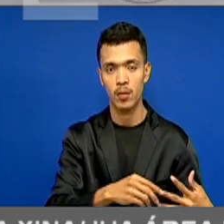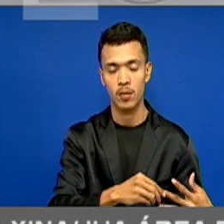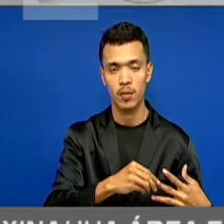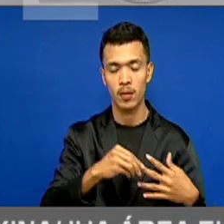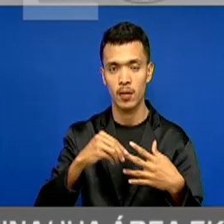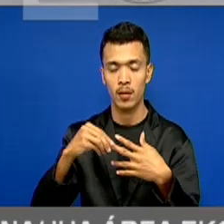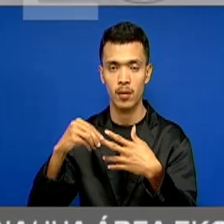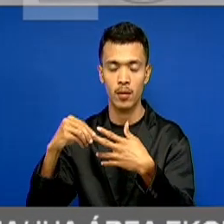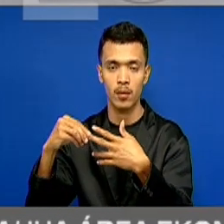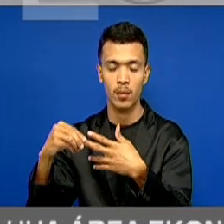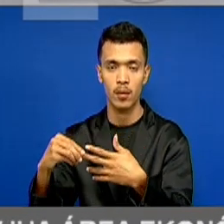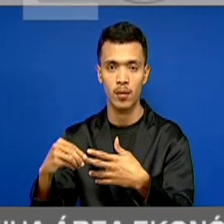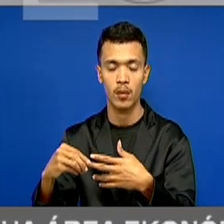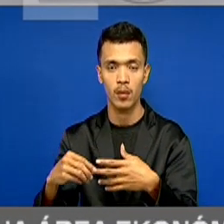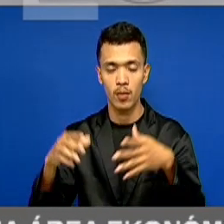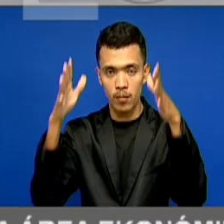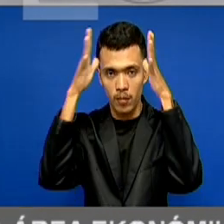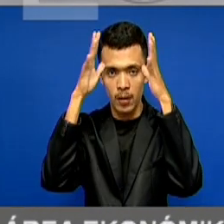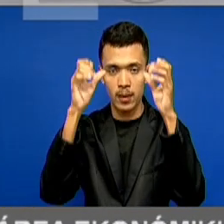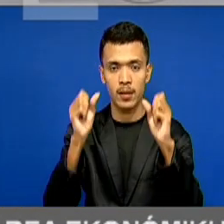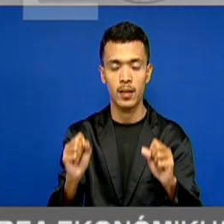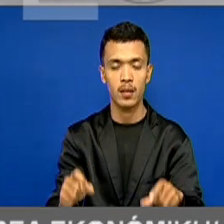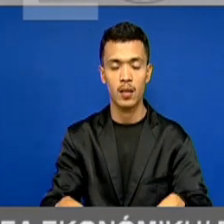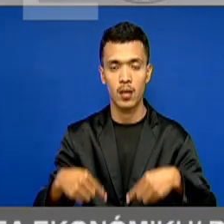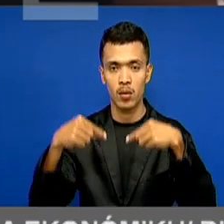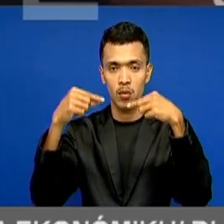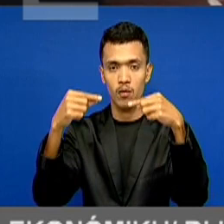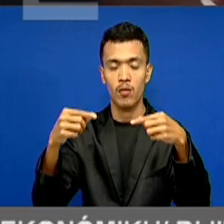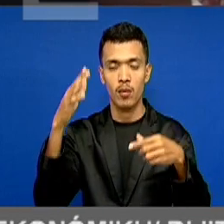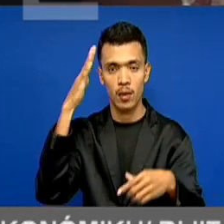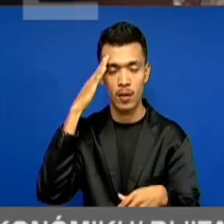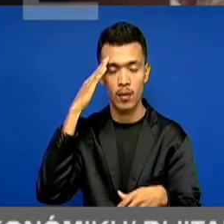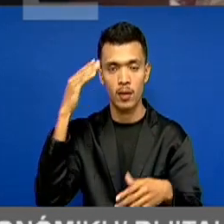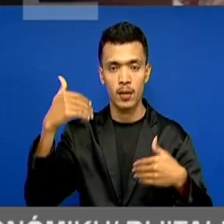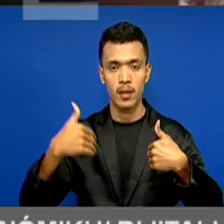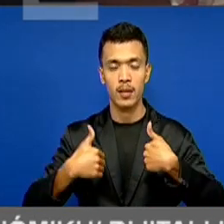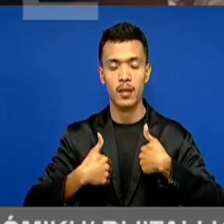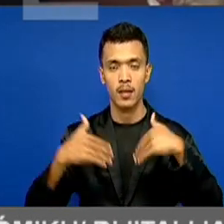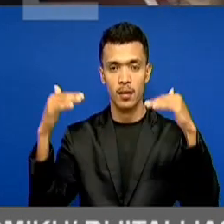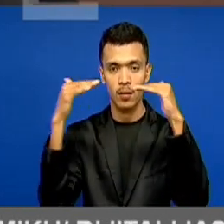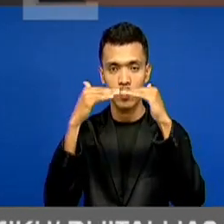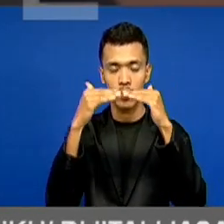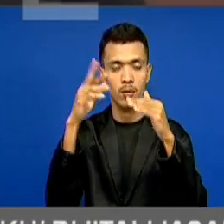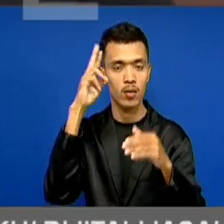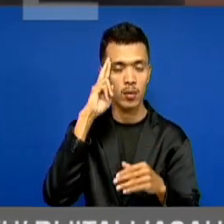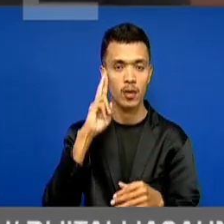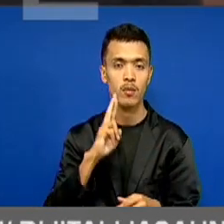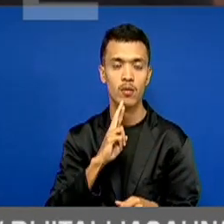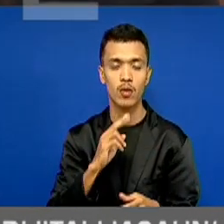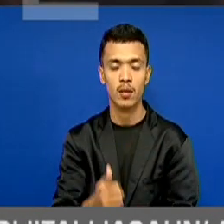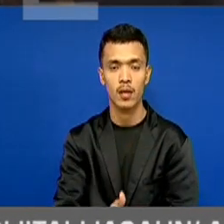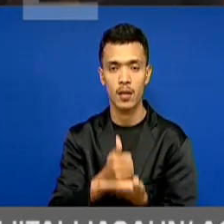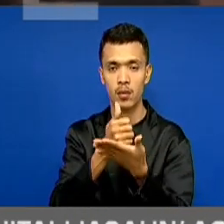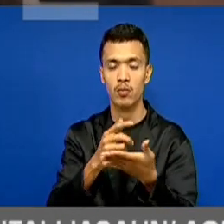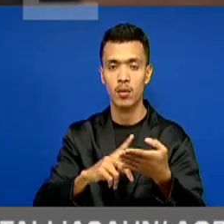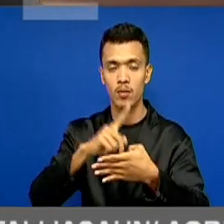Itania, nai presidente, bele mosfo, Hanoi. Y el encuentro de presidente de la República, José Ramos Horta, apoya el programa